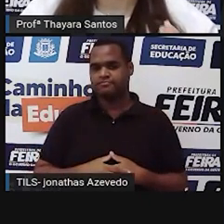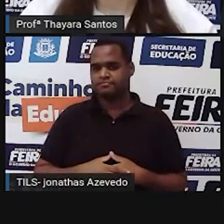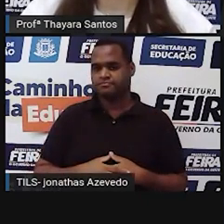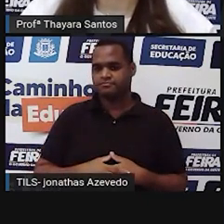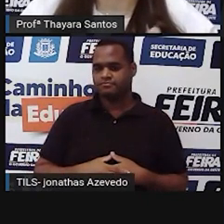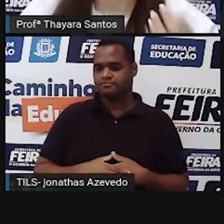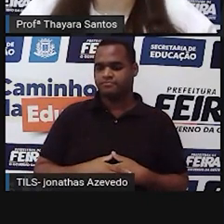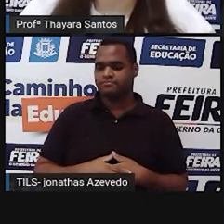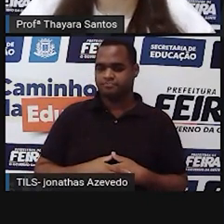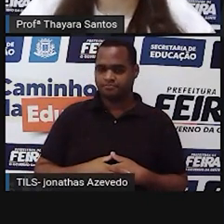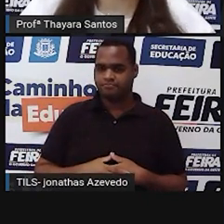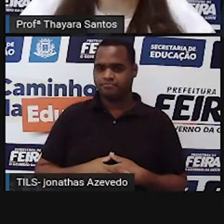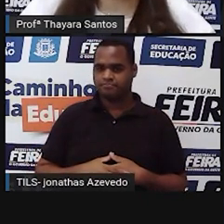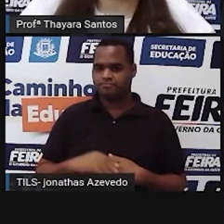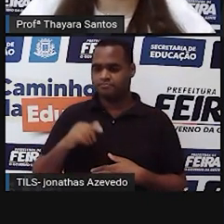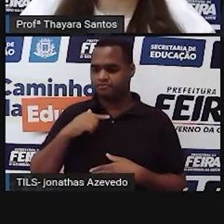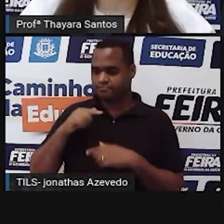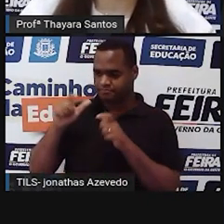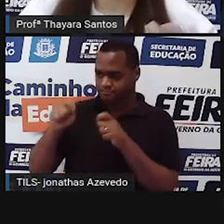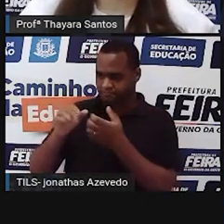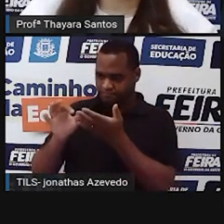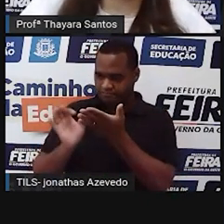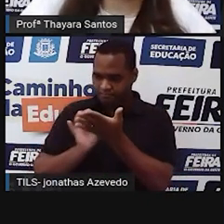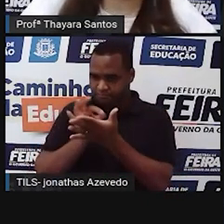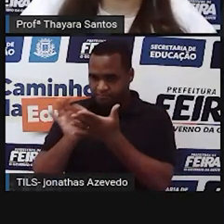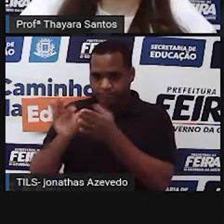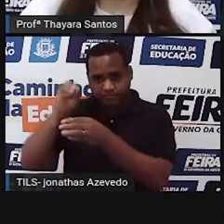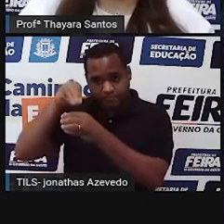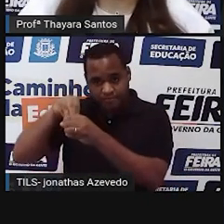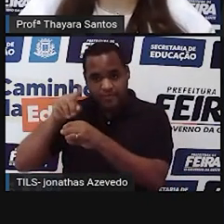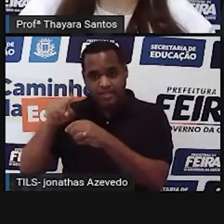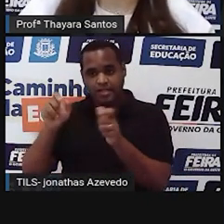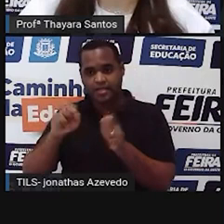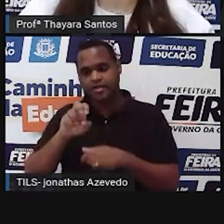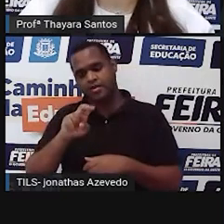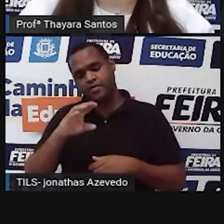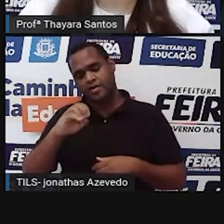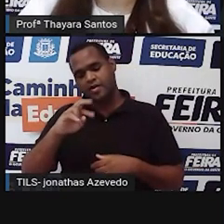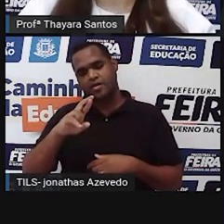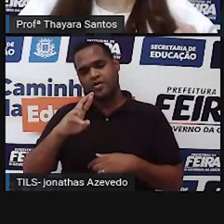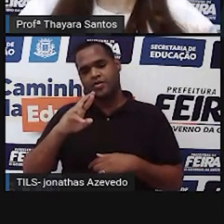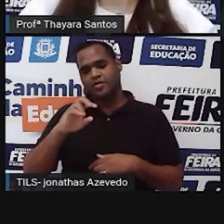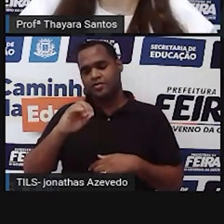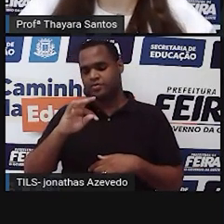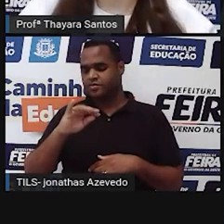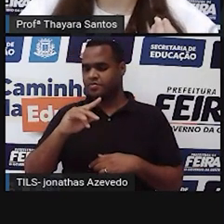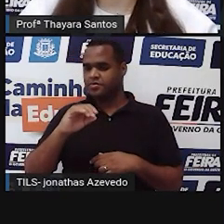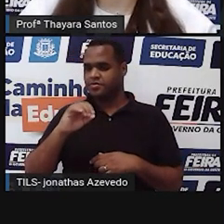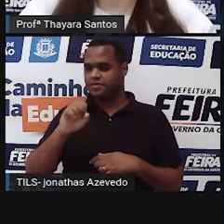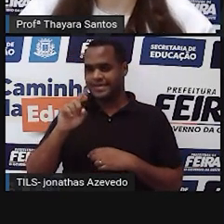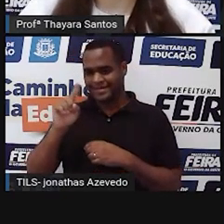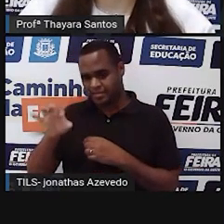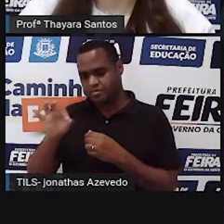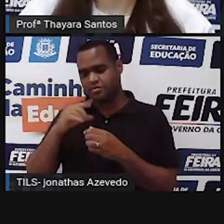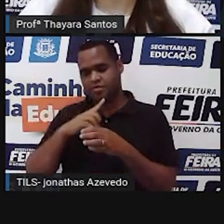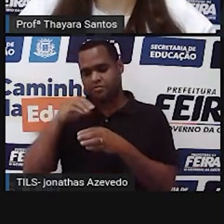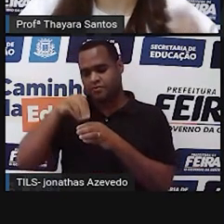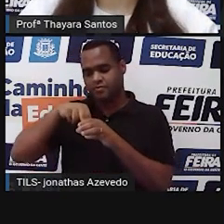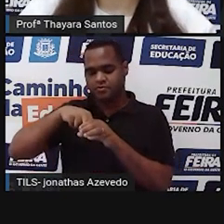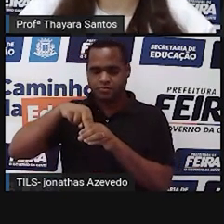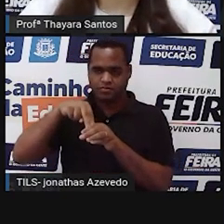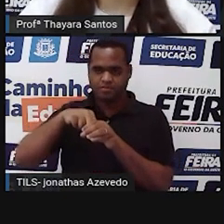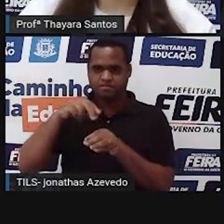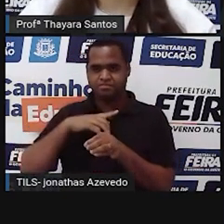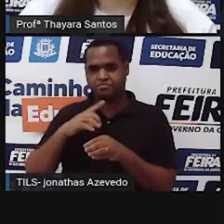dentro do núcleo das nossas células, no caso dos seres que são eucarióticos, que têm núcleo. Ou então, a gente também pode encontrar esse